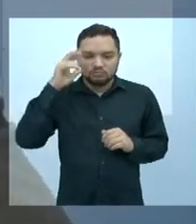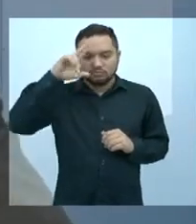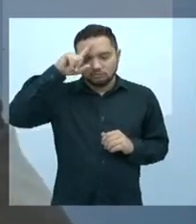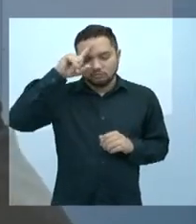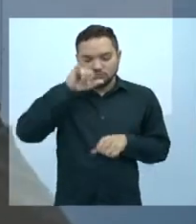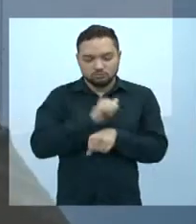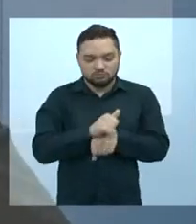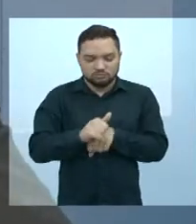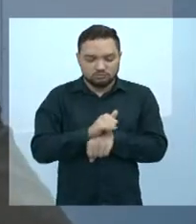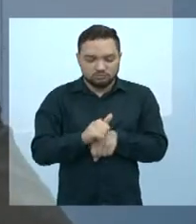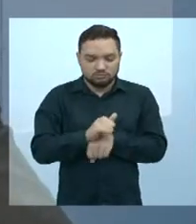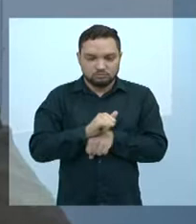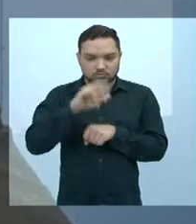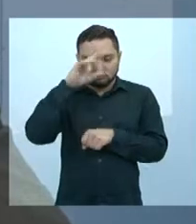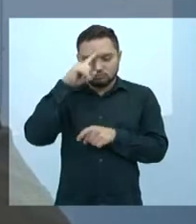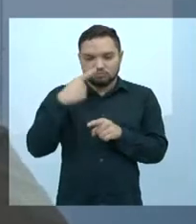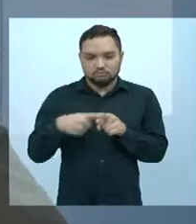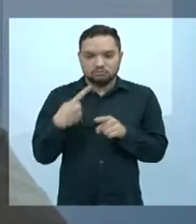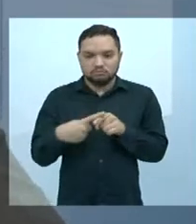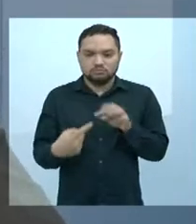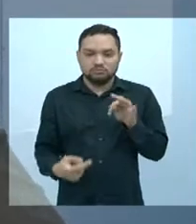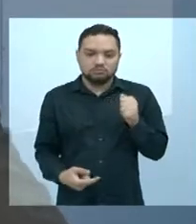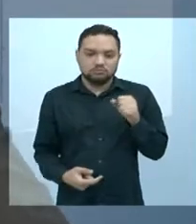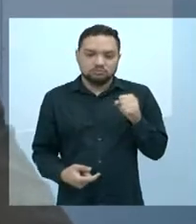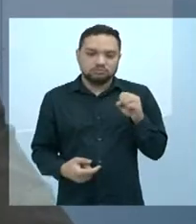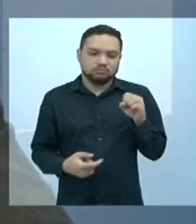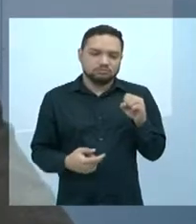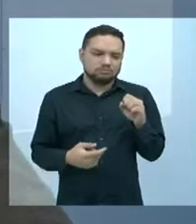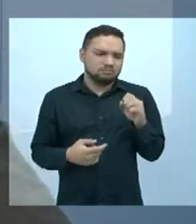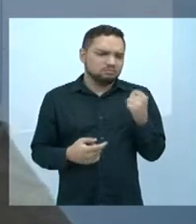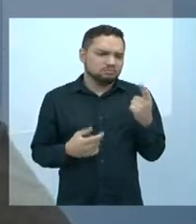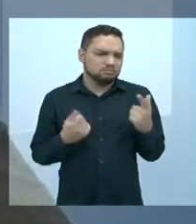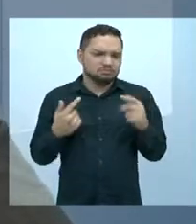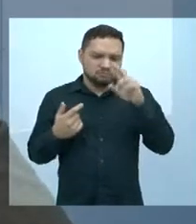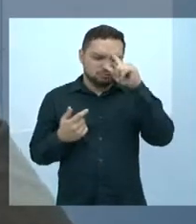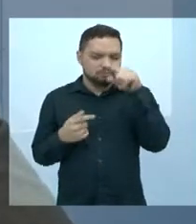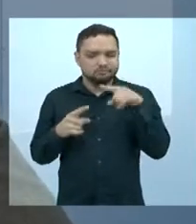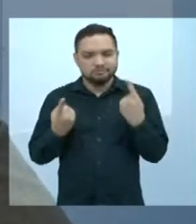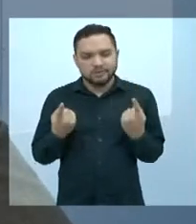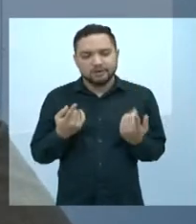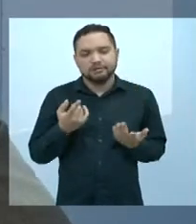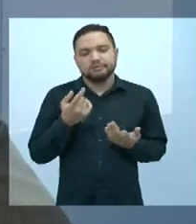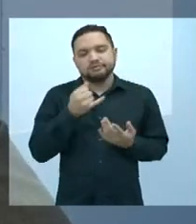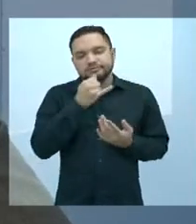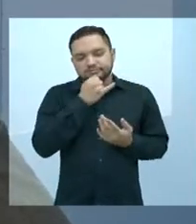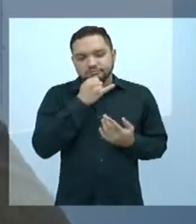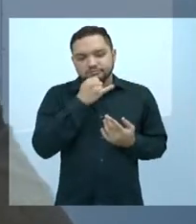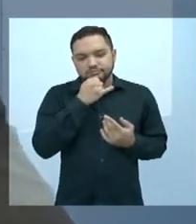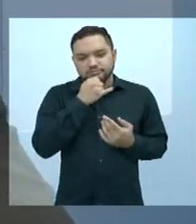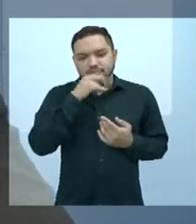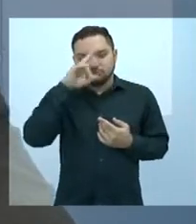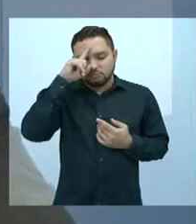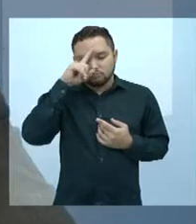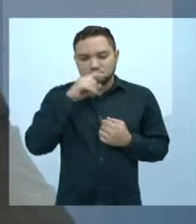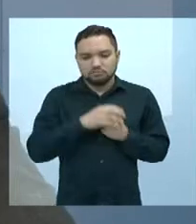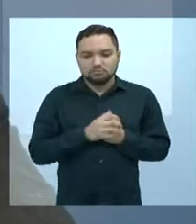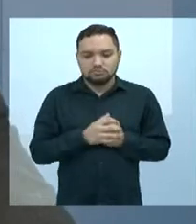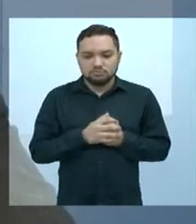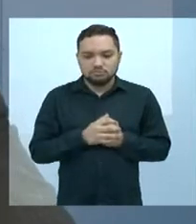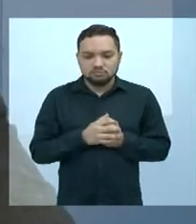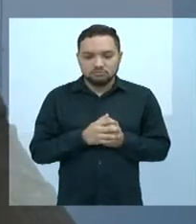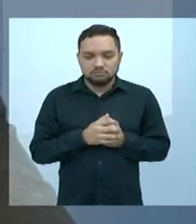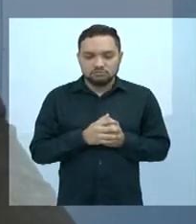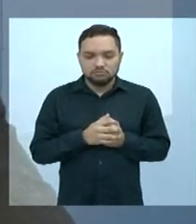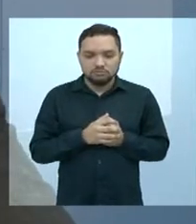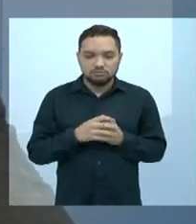estratégico, que o Tasso dificilmente comete, mas infelizmente nesse aspecto cometeu e pagou um preço muito caro, que foi a desmobilização